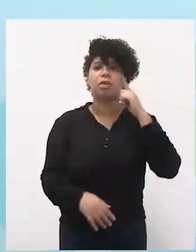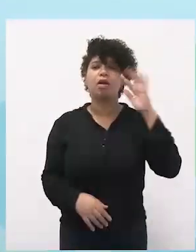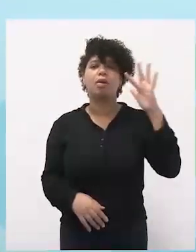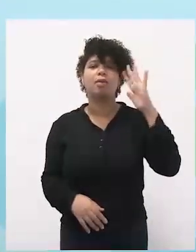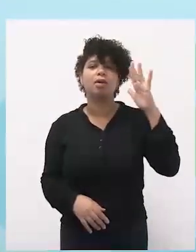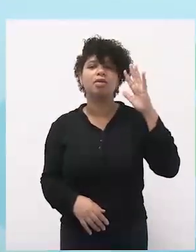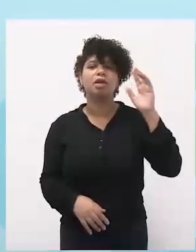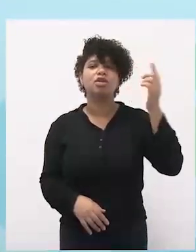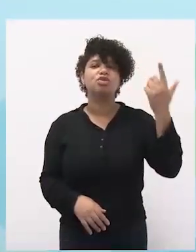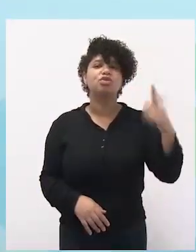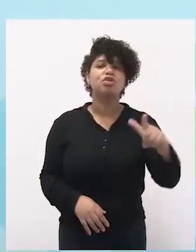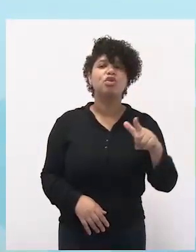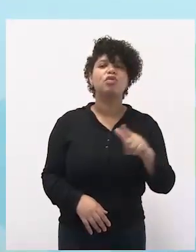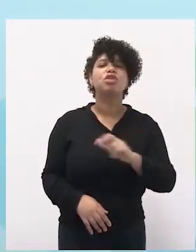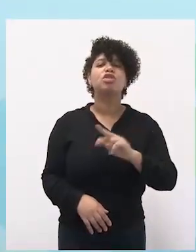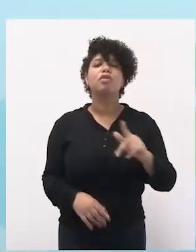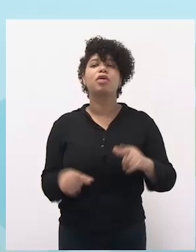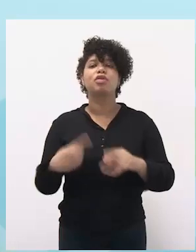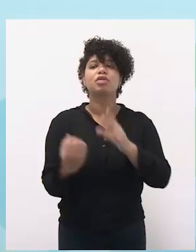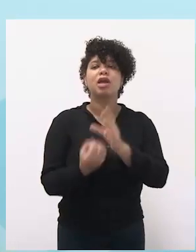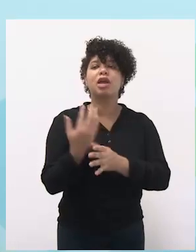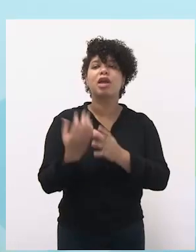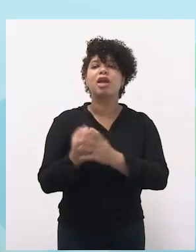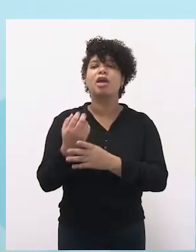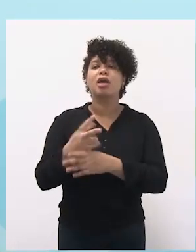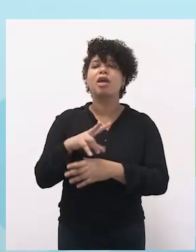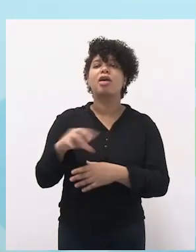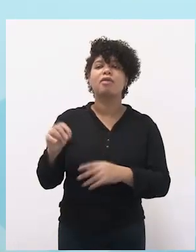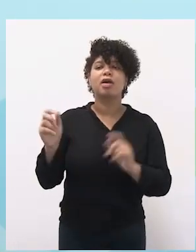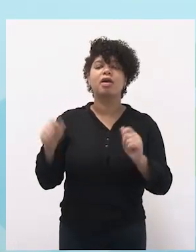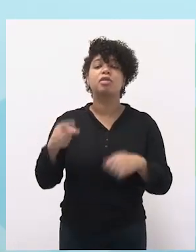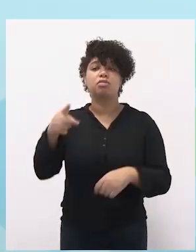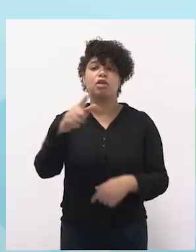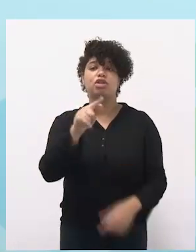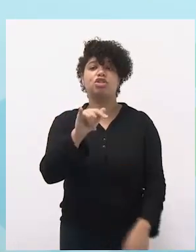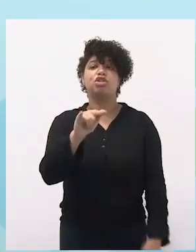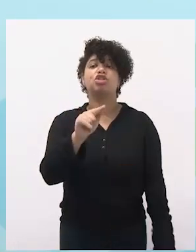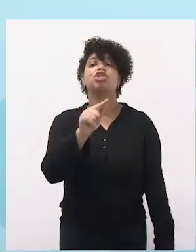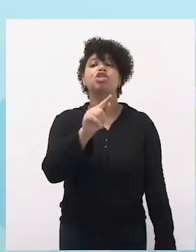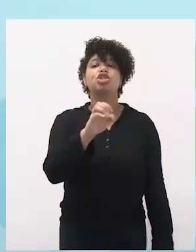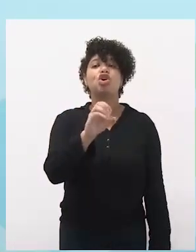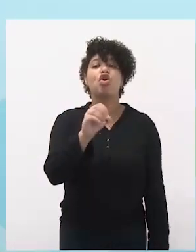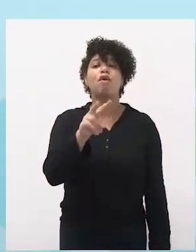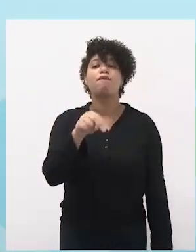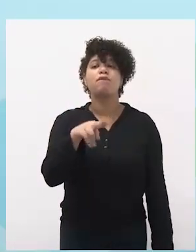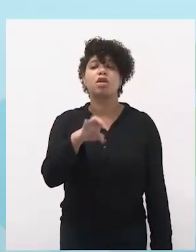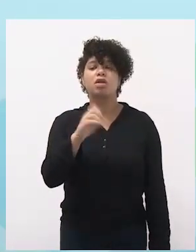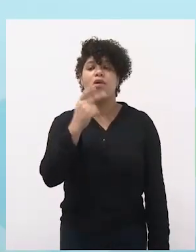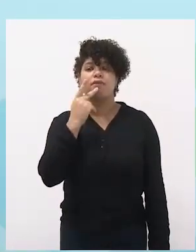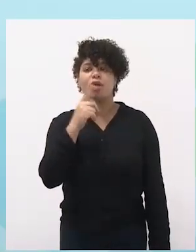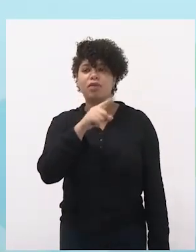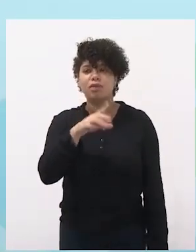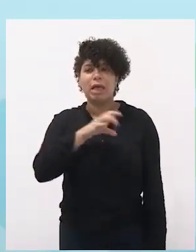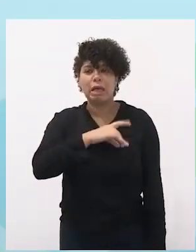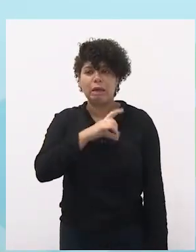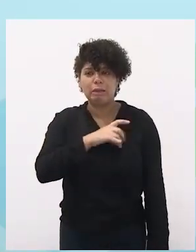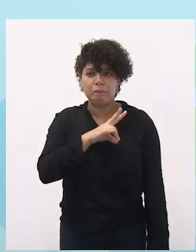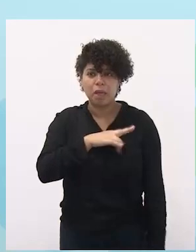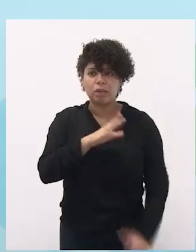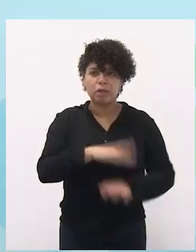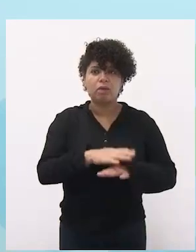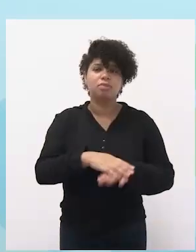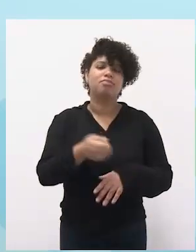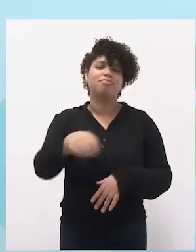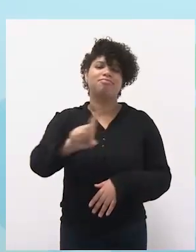outra forma, a gente vai criar. E aí, é o que o Giovanni está falando, que eu também sempre falo, não tenham medo. A ideia é que